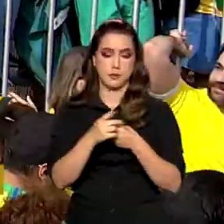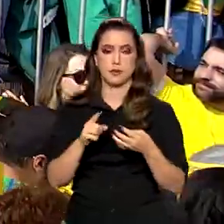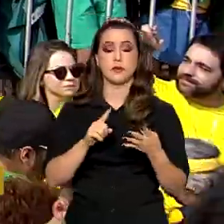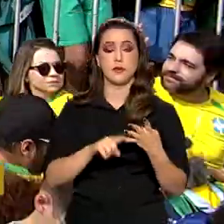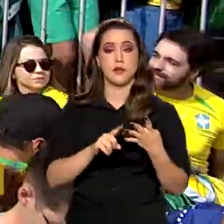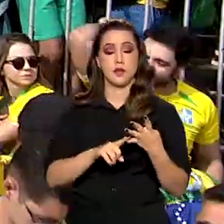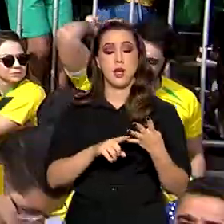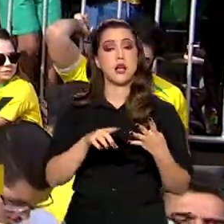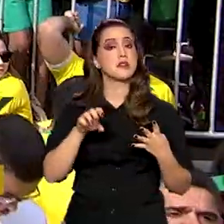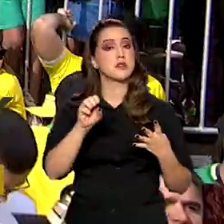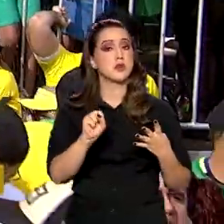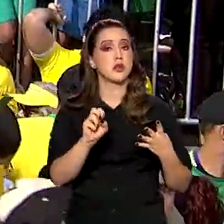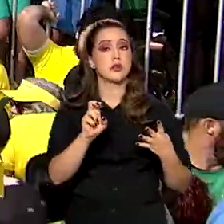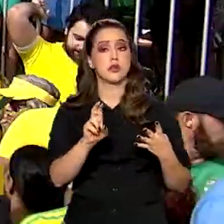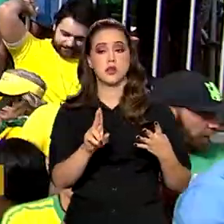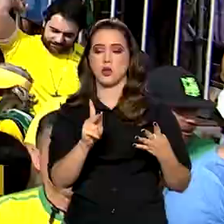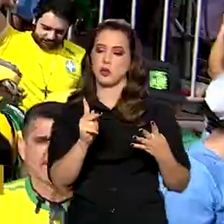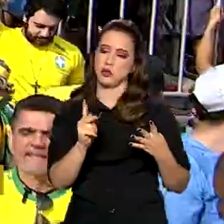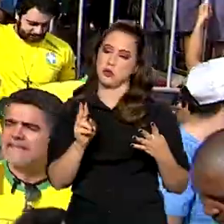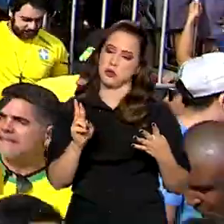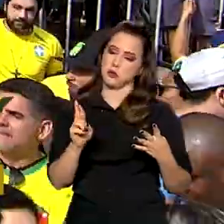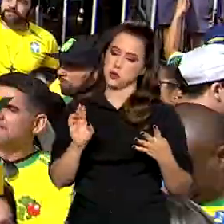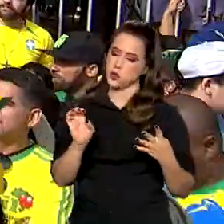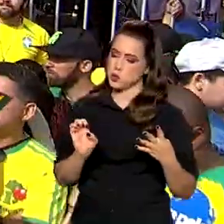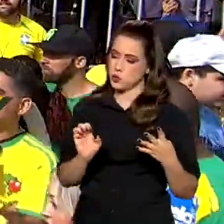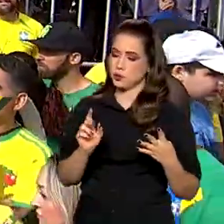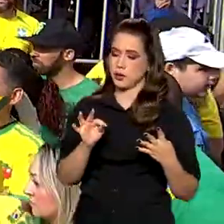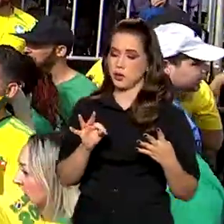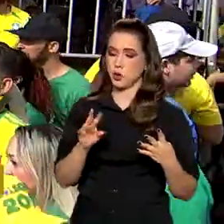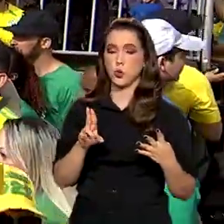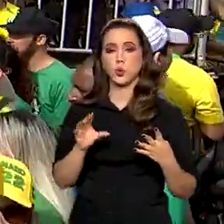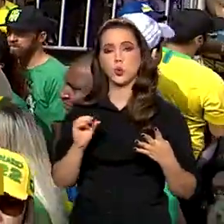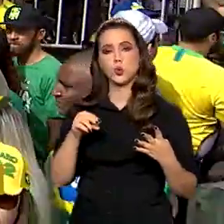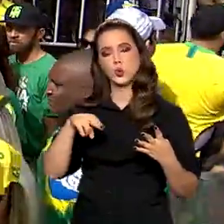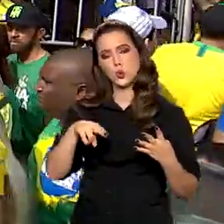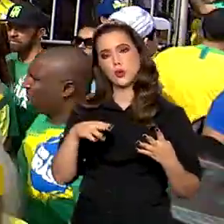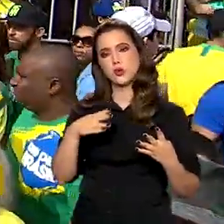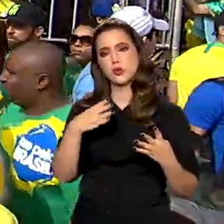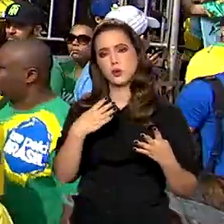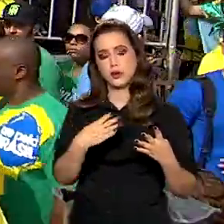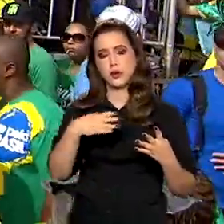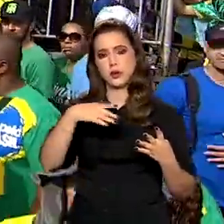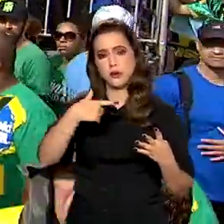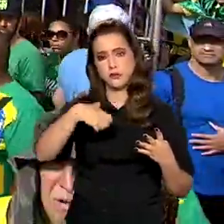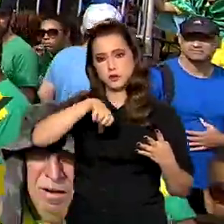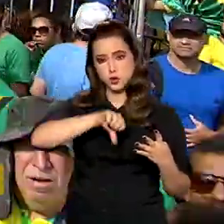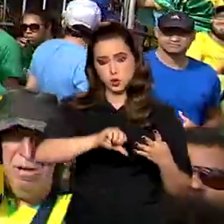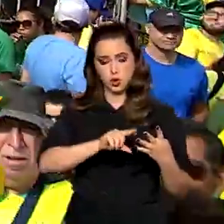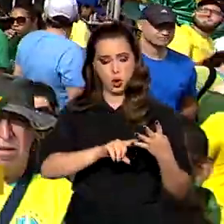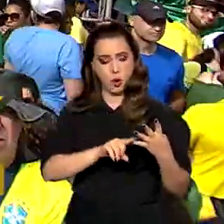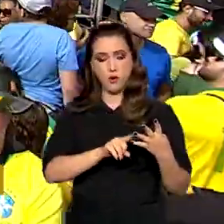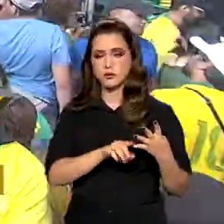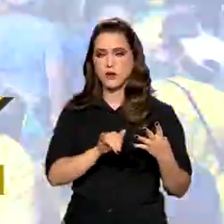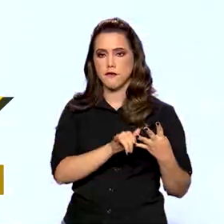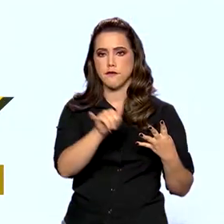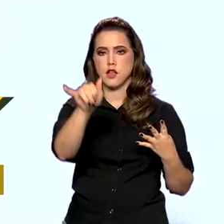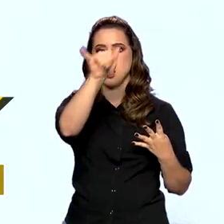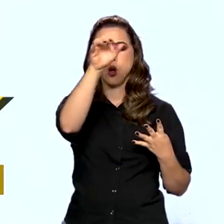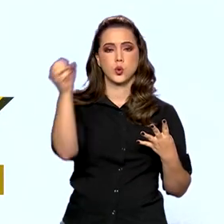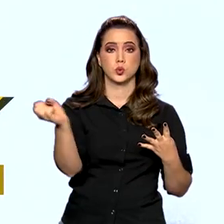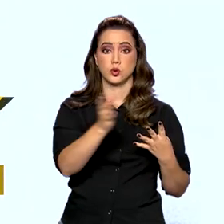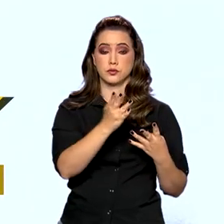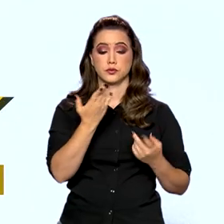A-29. Na época do Tucano, do T-27, foi desenvolvido por um anjo da guarda, que é o nome que a gente dá a